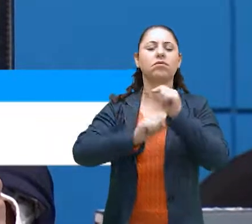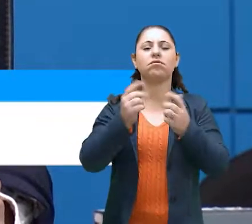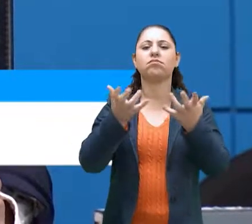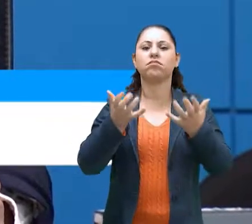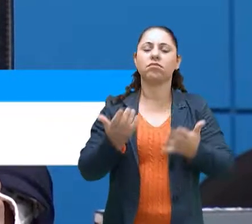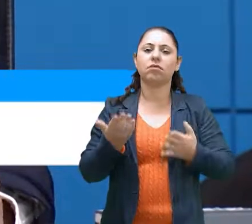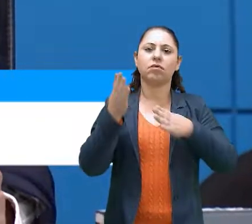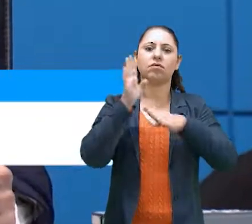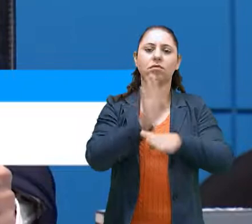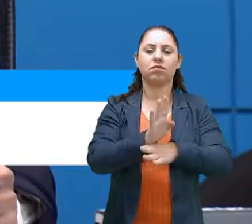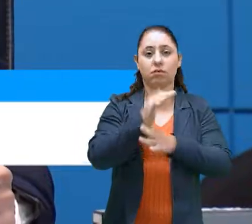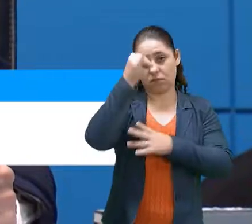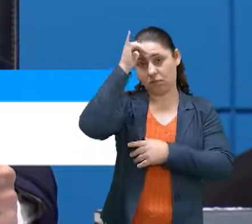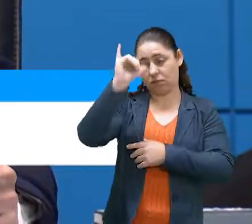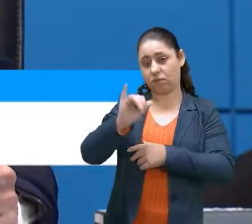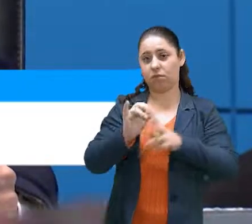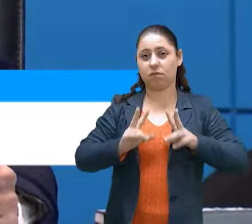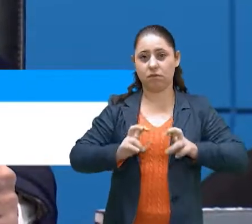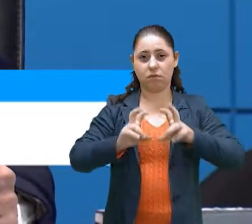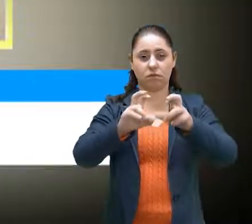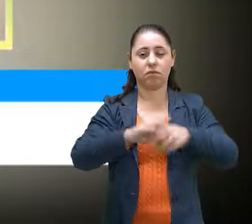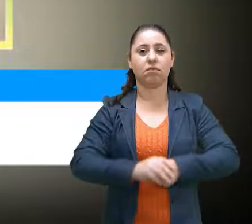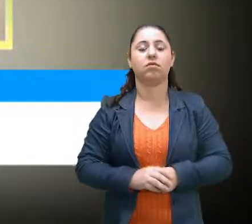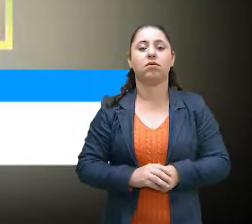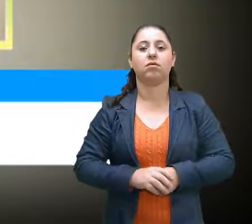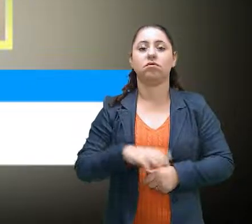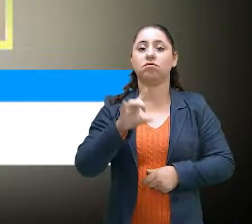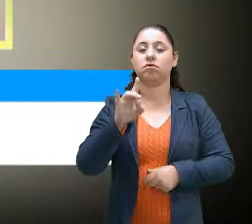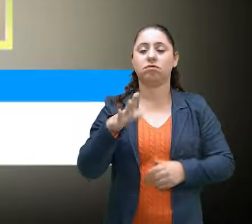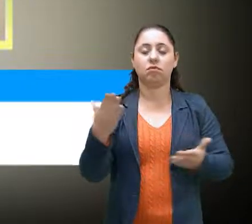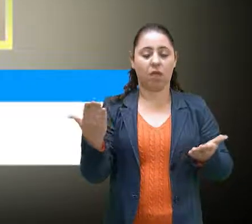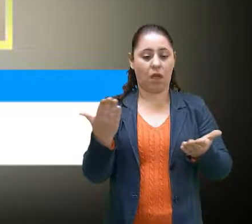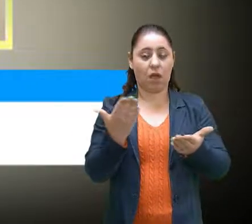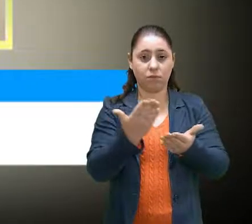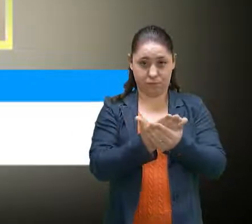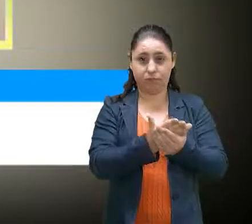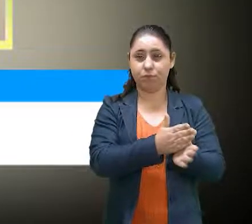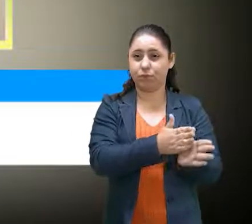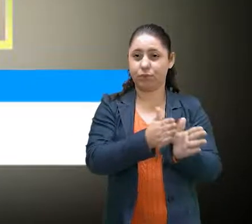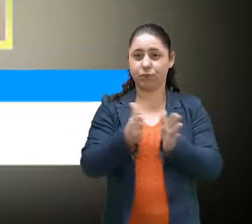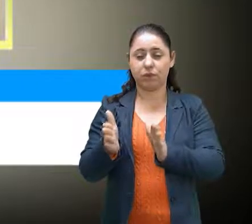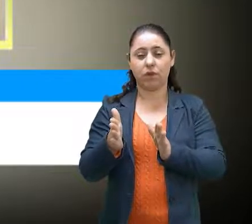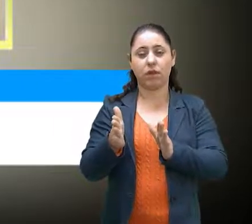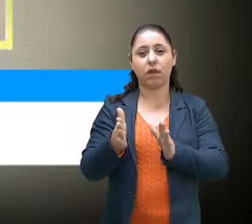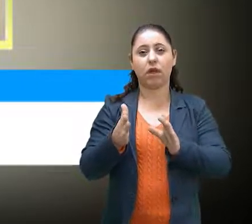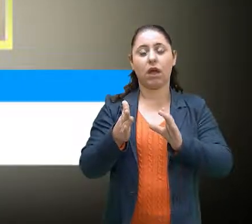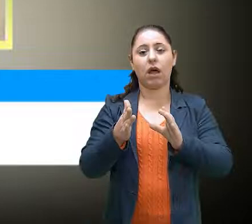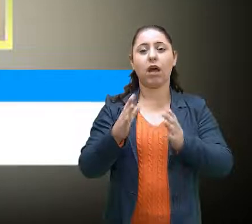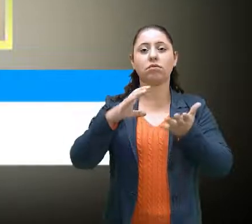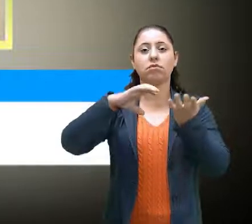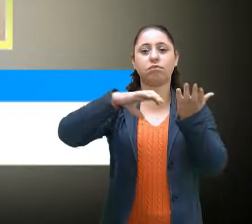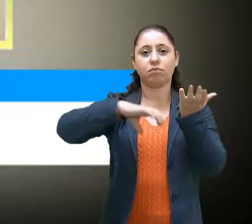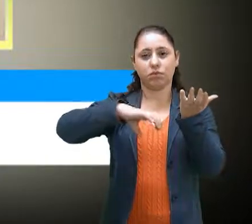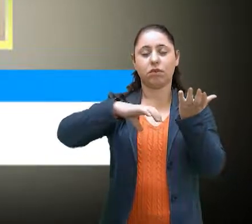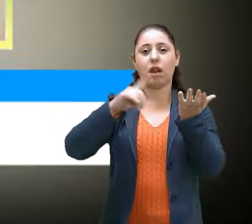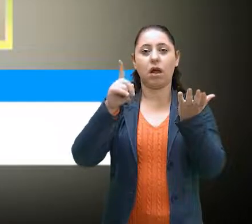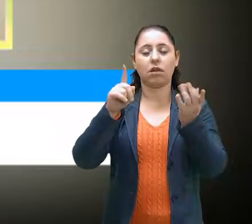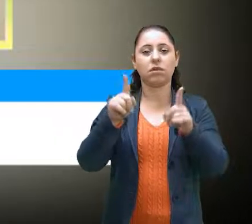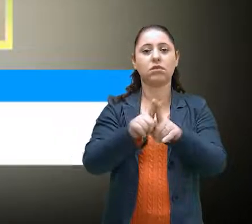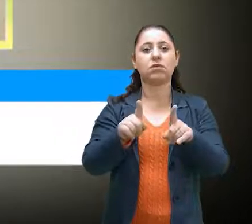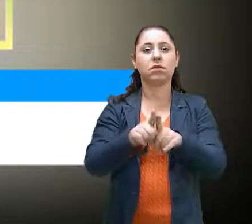Câmara, visa contribuir na prevenção à doença. Está tramitando na Câmara Federal o